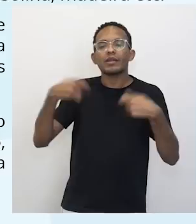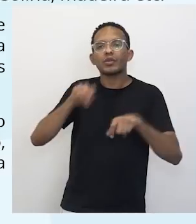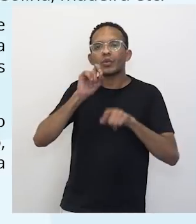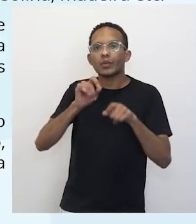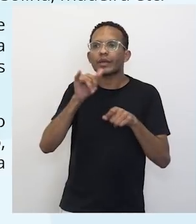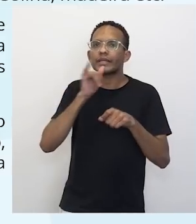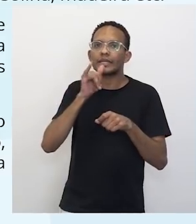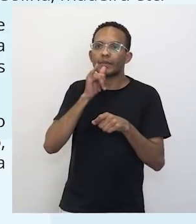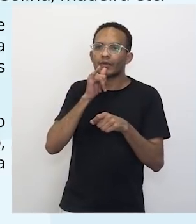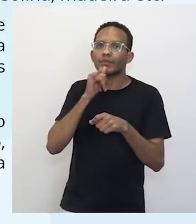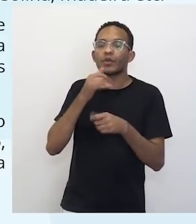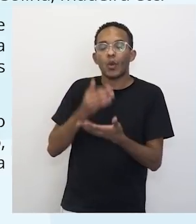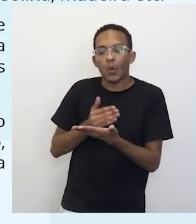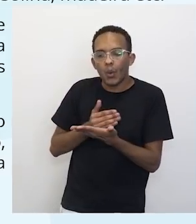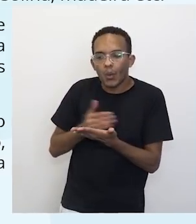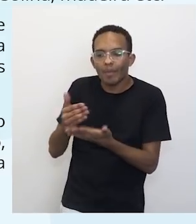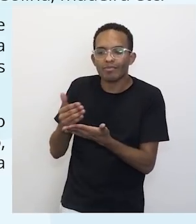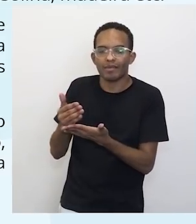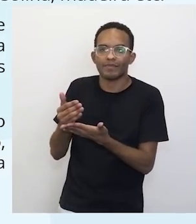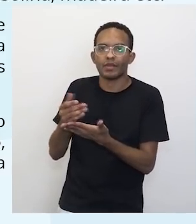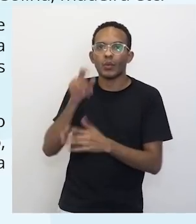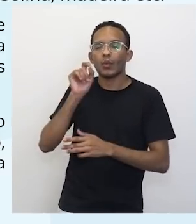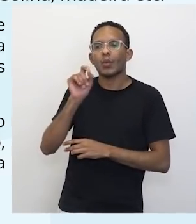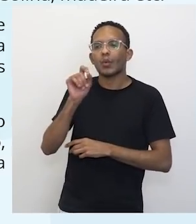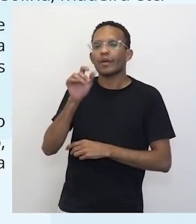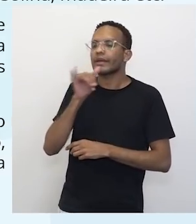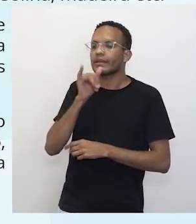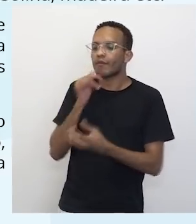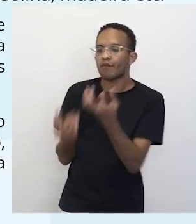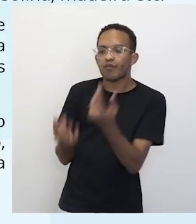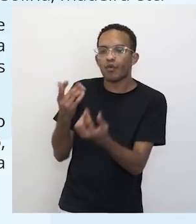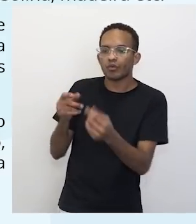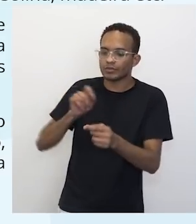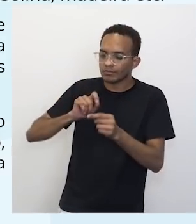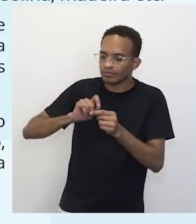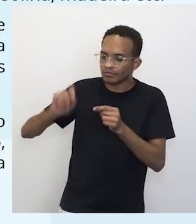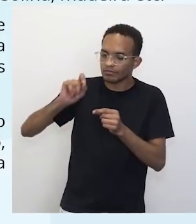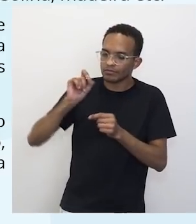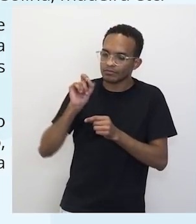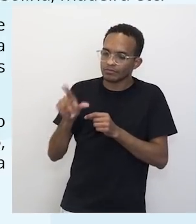de uma energia inicial, que eu vou colocar lá o fogo no fósforo,